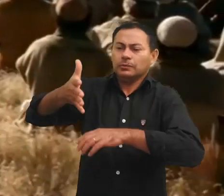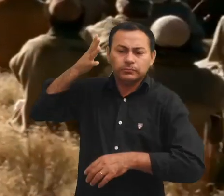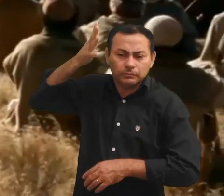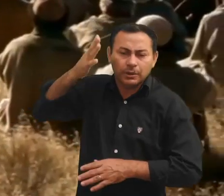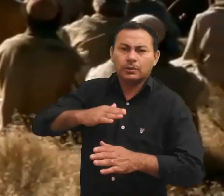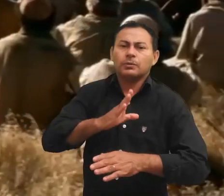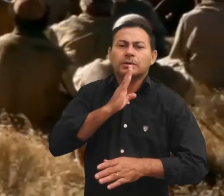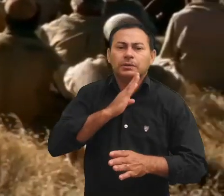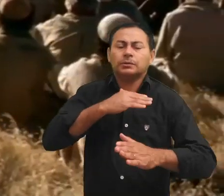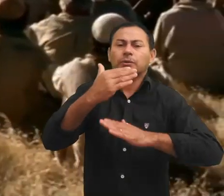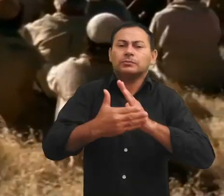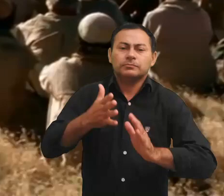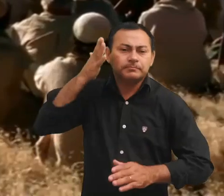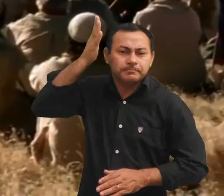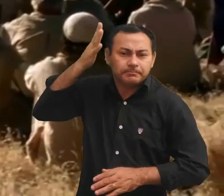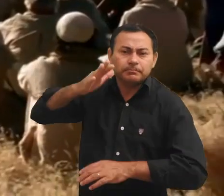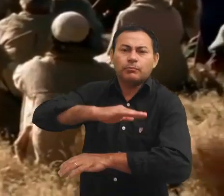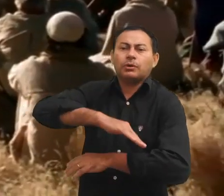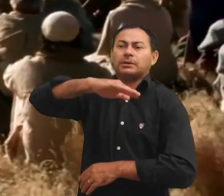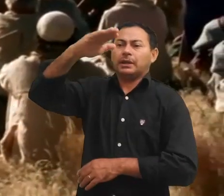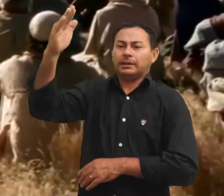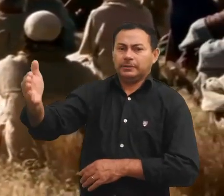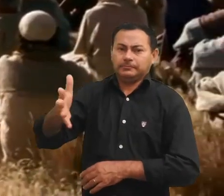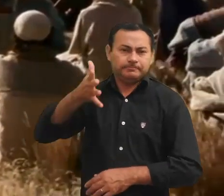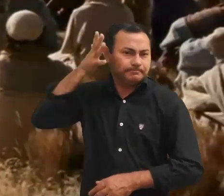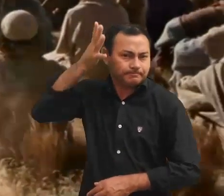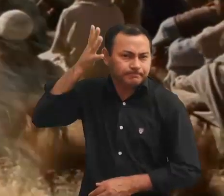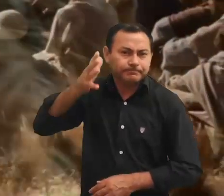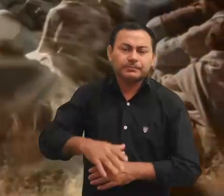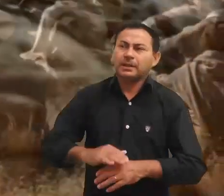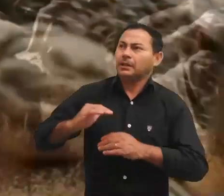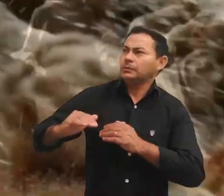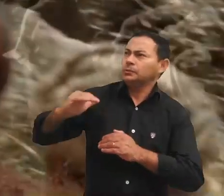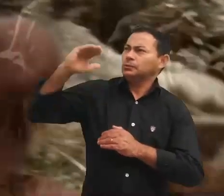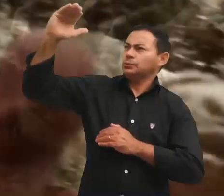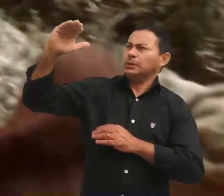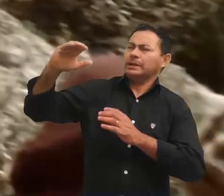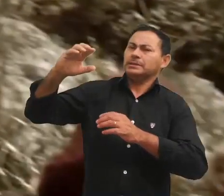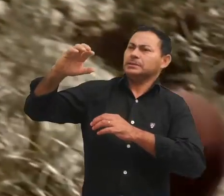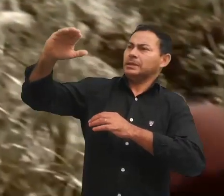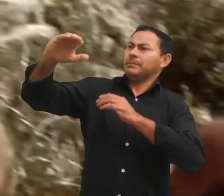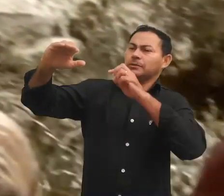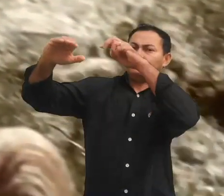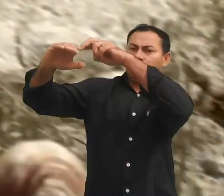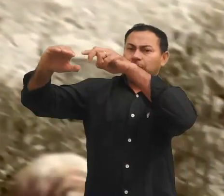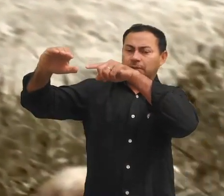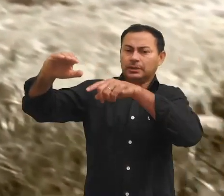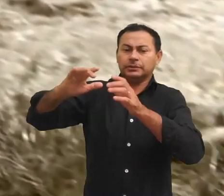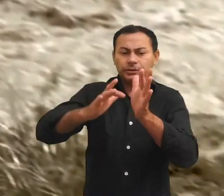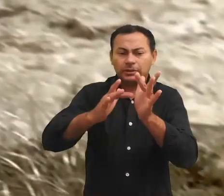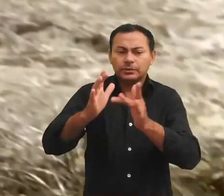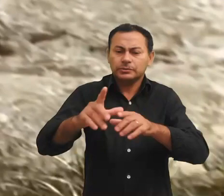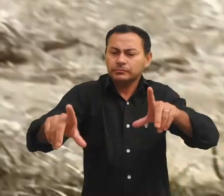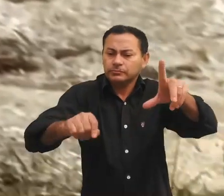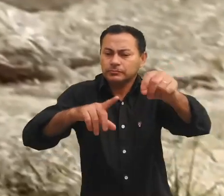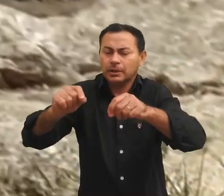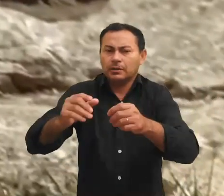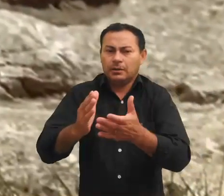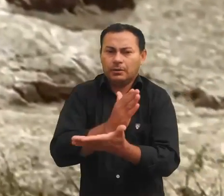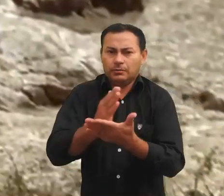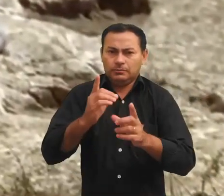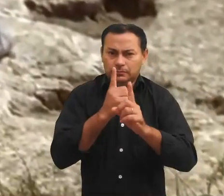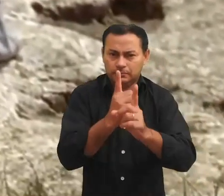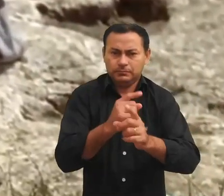pronunciou o sermão, conhecido por todos como o Sermão da Montanha. E lá no topo daquela montanha, Jesus recrutou os